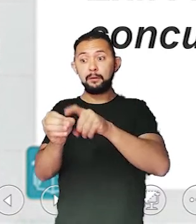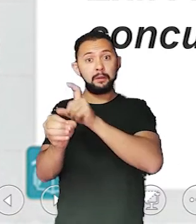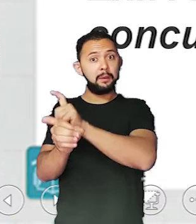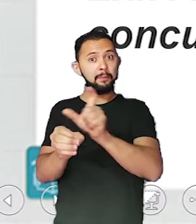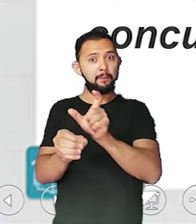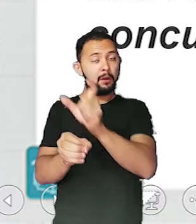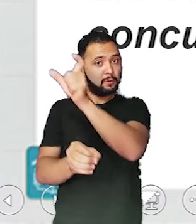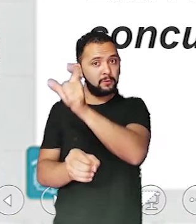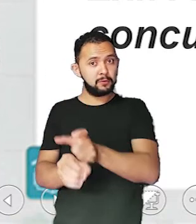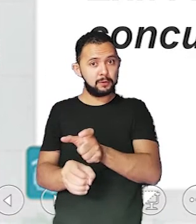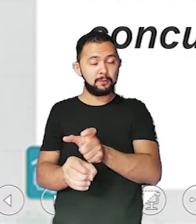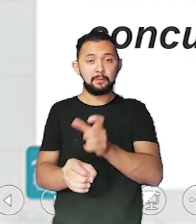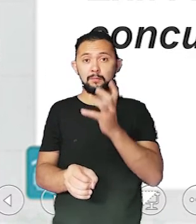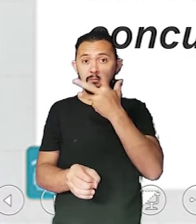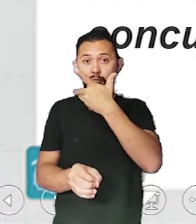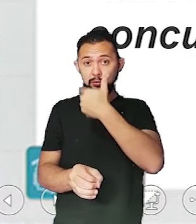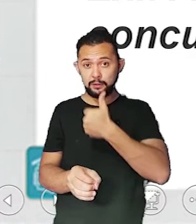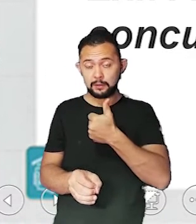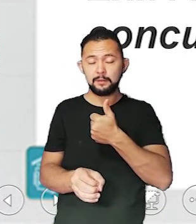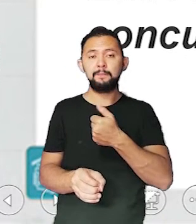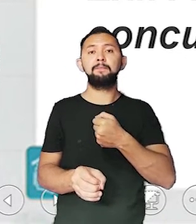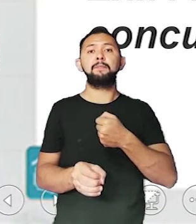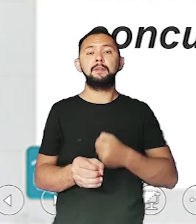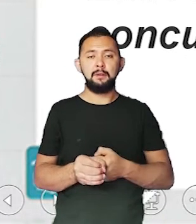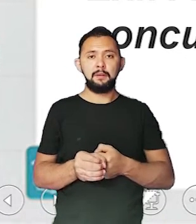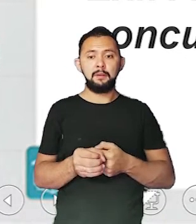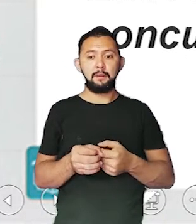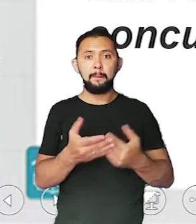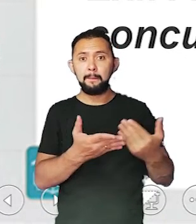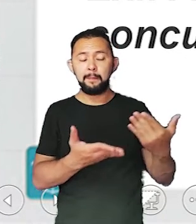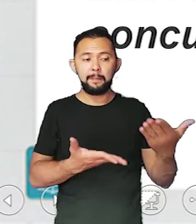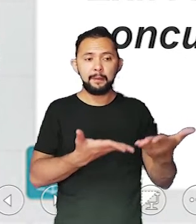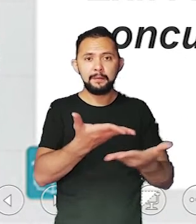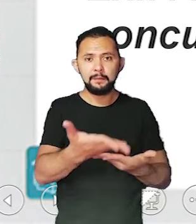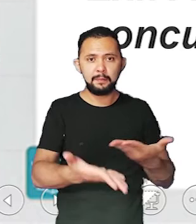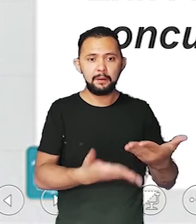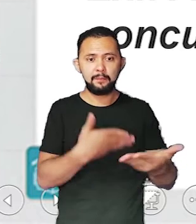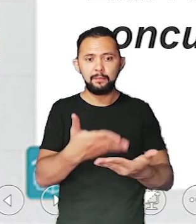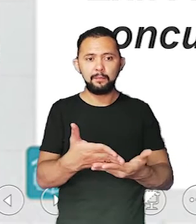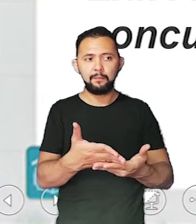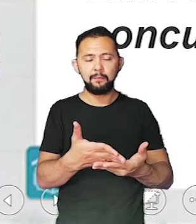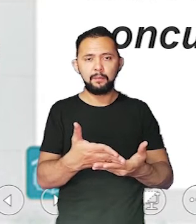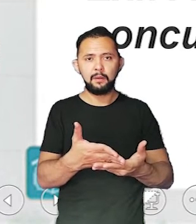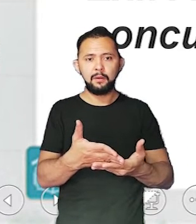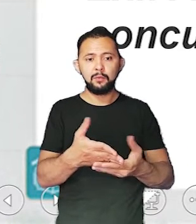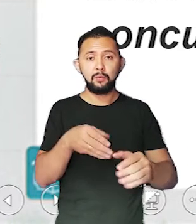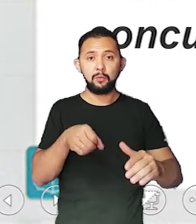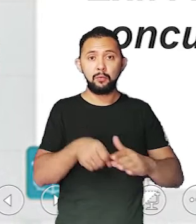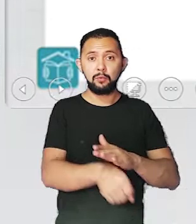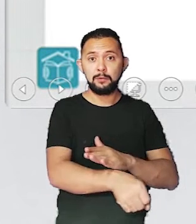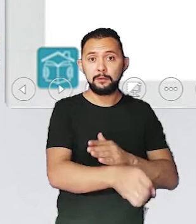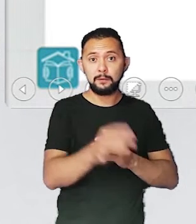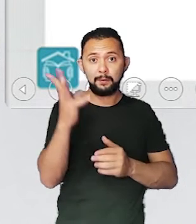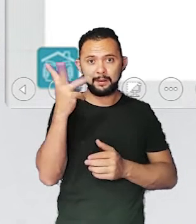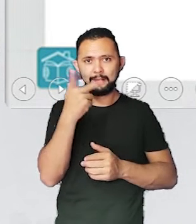ou seja, as gaúchas bonitas, né? As gaúchas que são bonitas participarão do concurso de beleza, né? É como se nós tivéssemos duas orações,